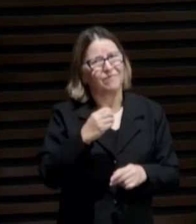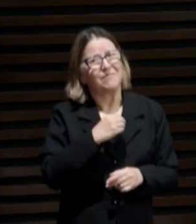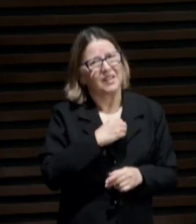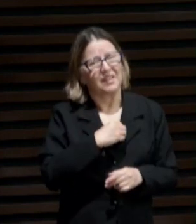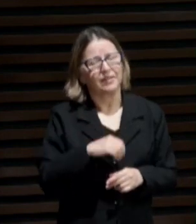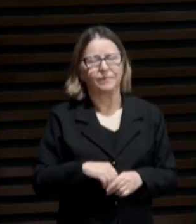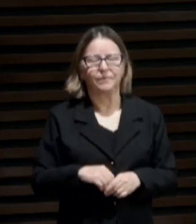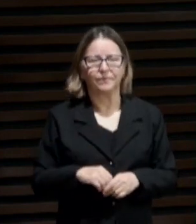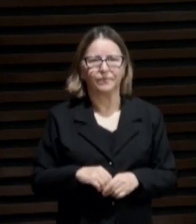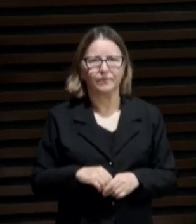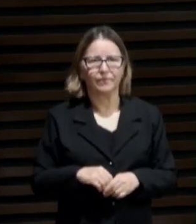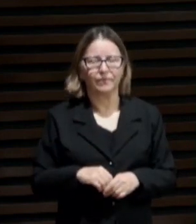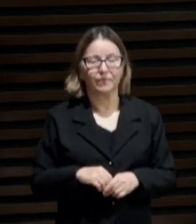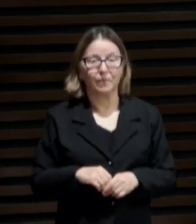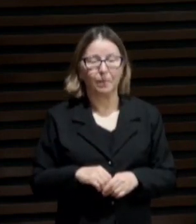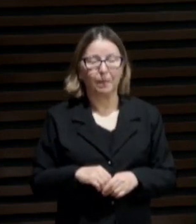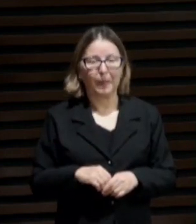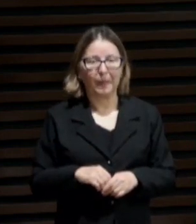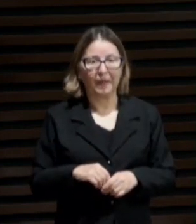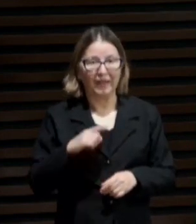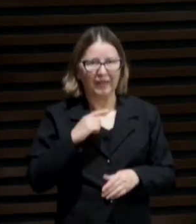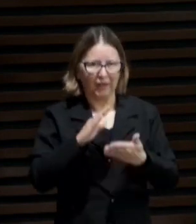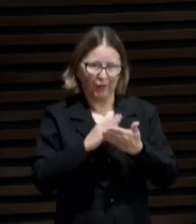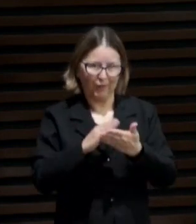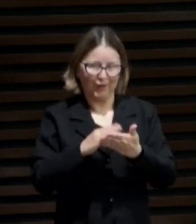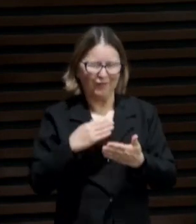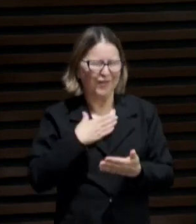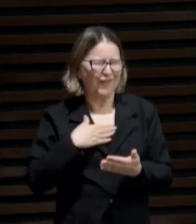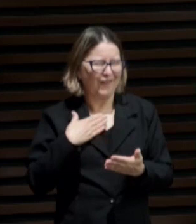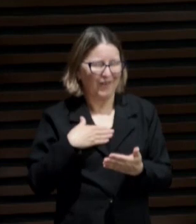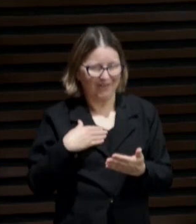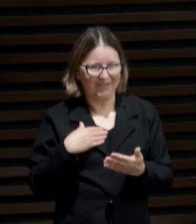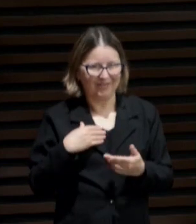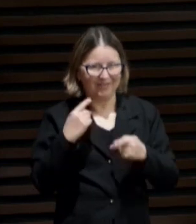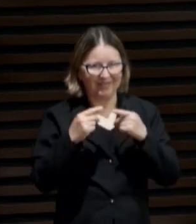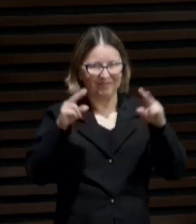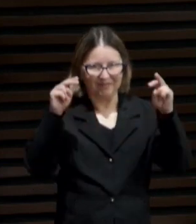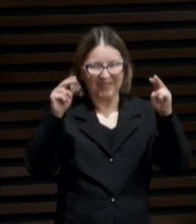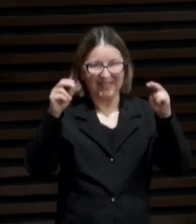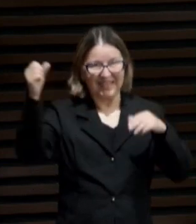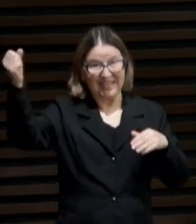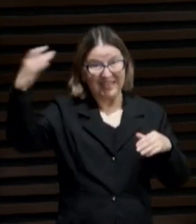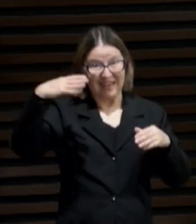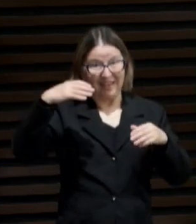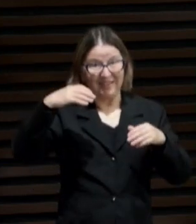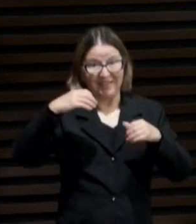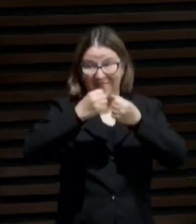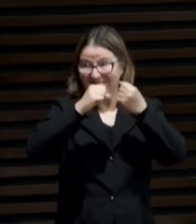Eu gosto muito da introdução de um livro, Graça Extravagante, do John